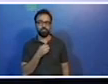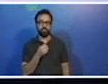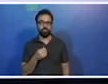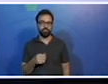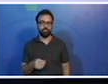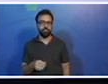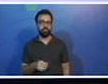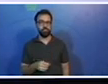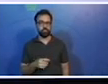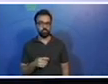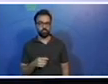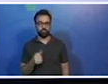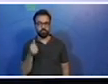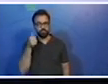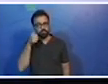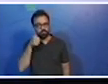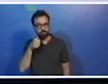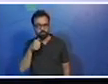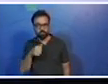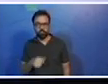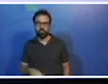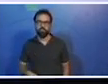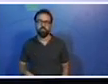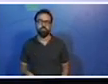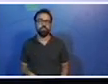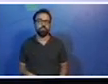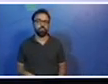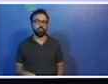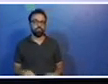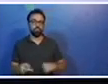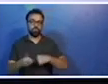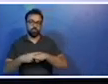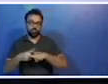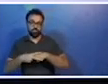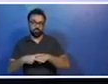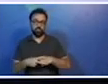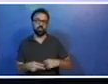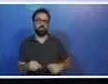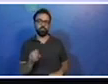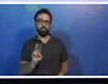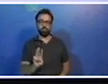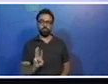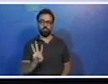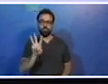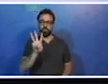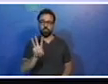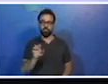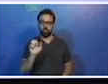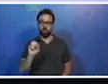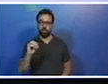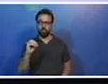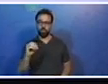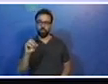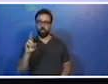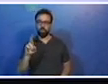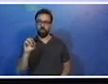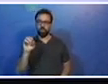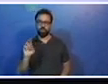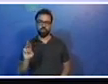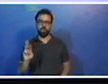She works. Olha lá o S, ao verbo. Lembra que no presente simples todo verbo